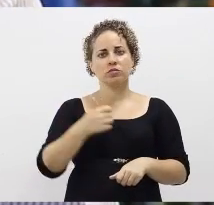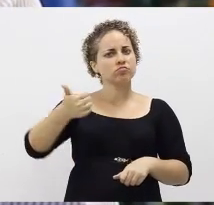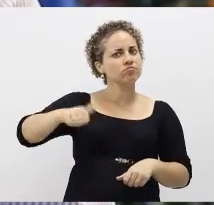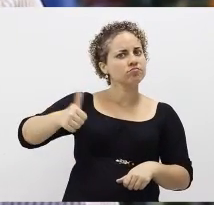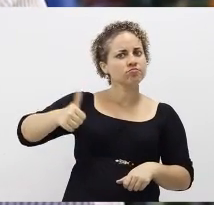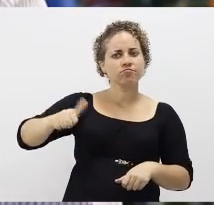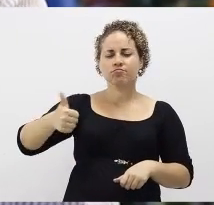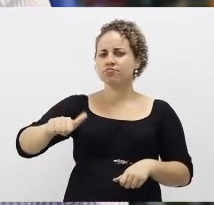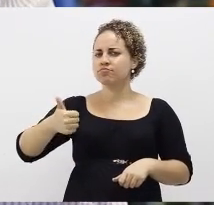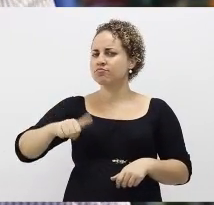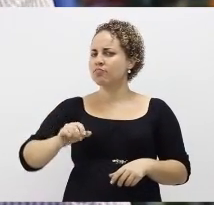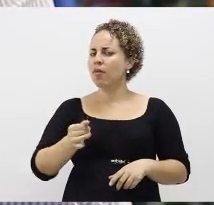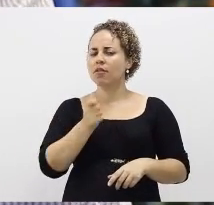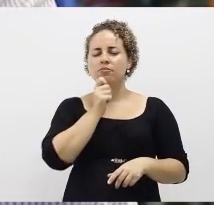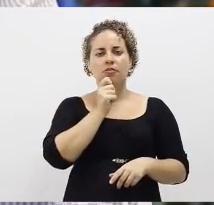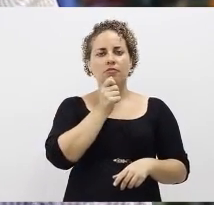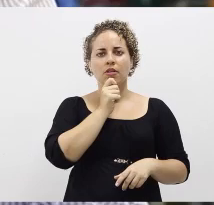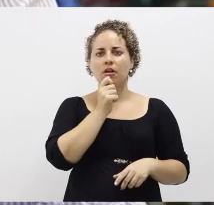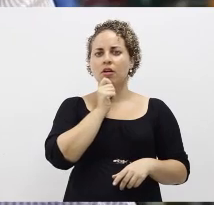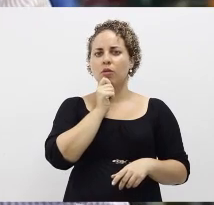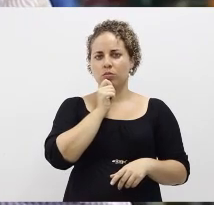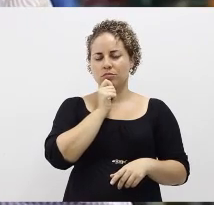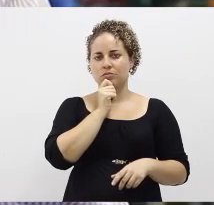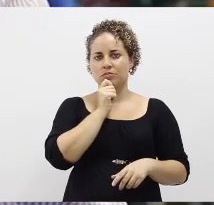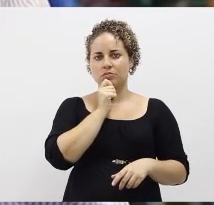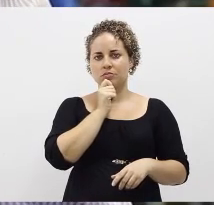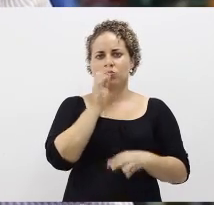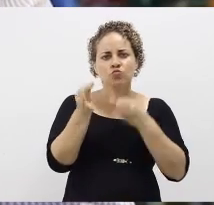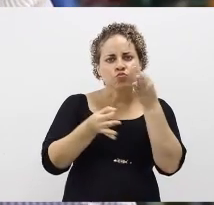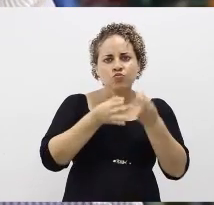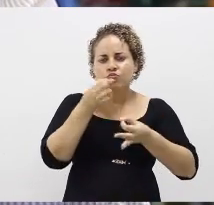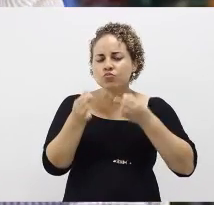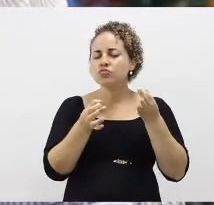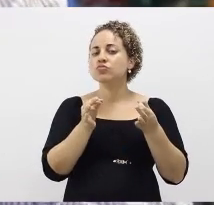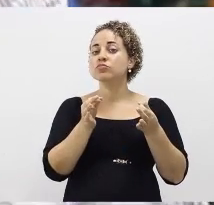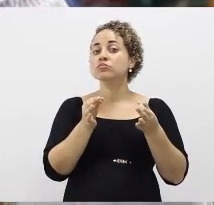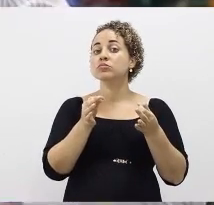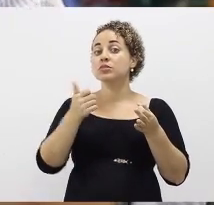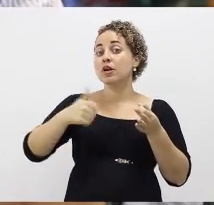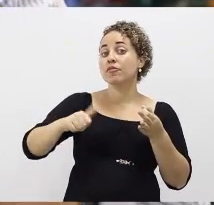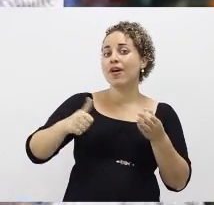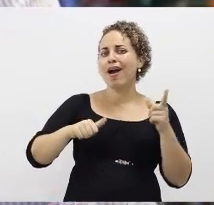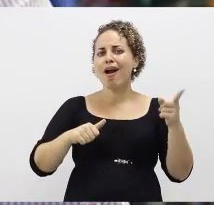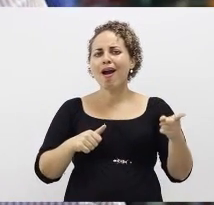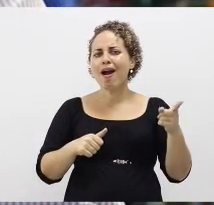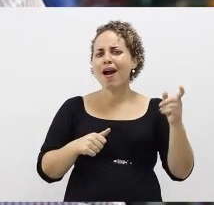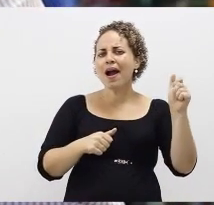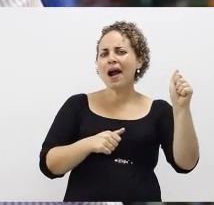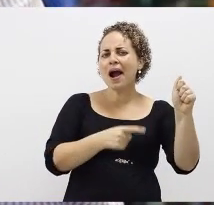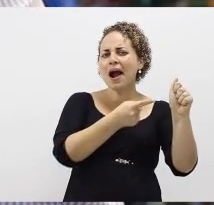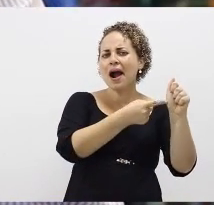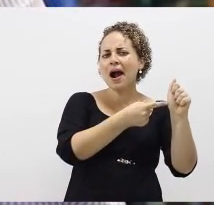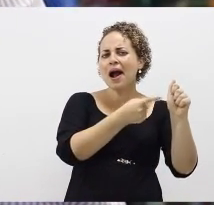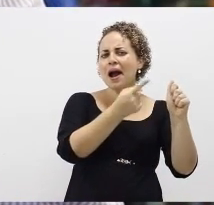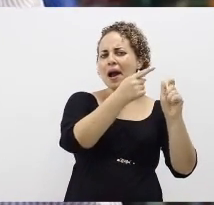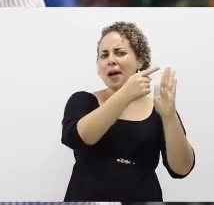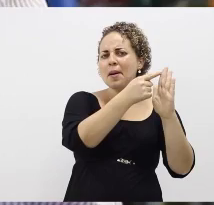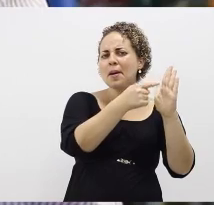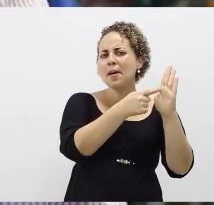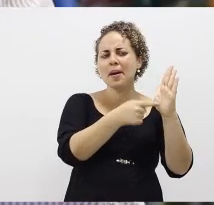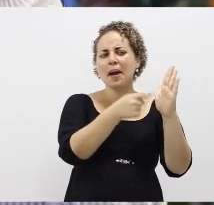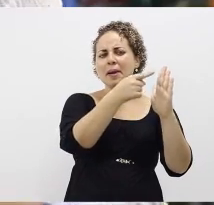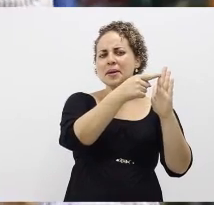iremos avaliar. Nós não faremos juízo de valor. Se a solução A é melhor que a solução B.